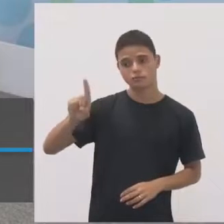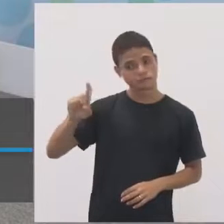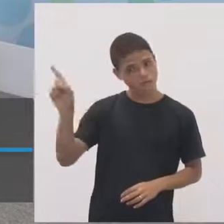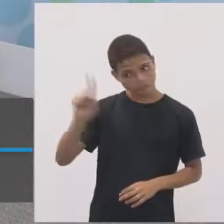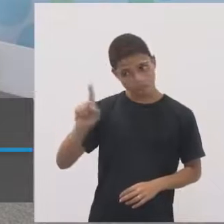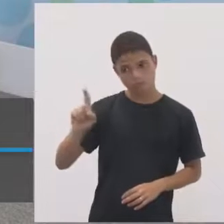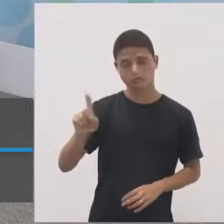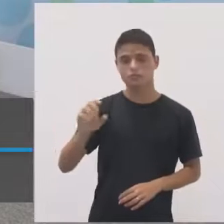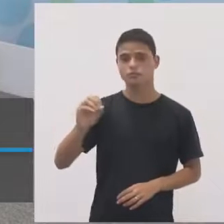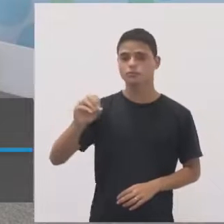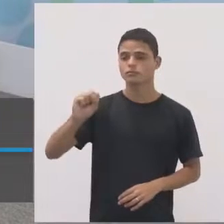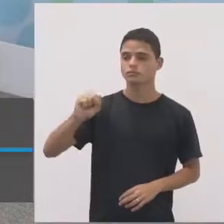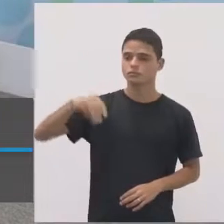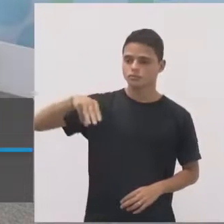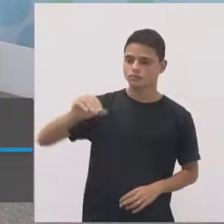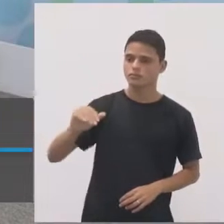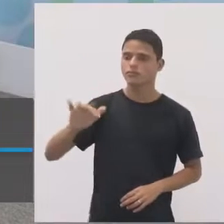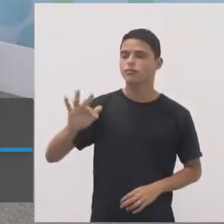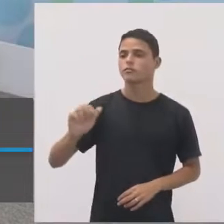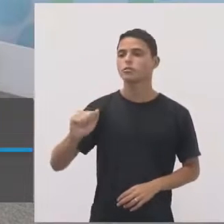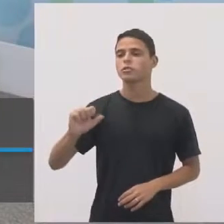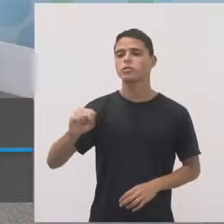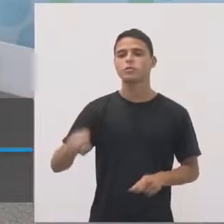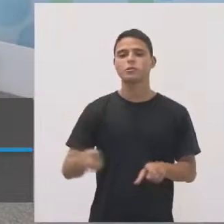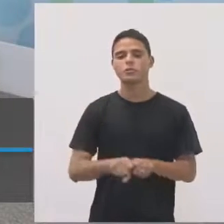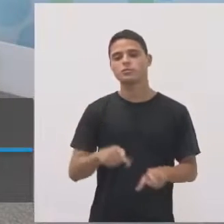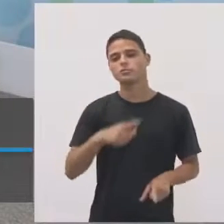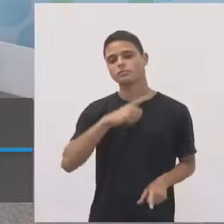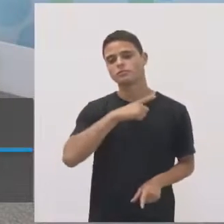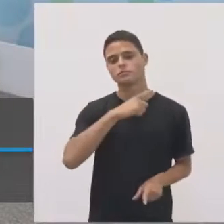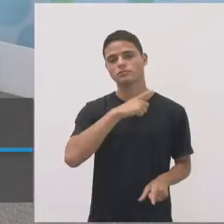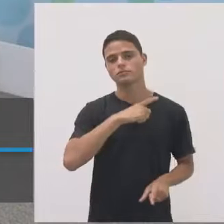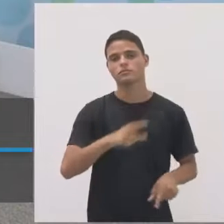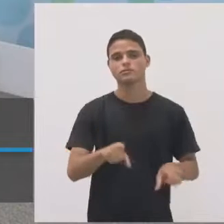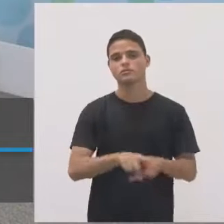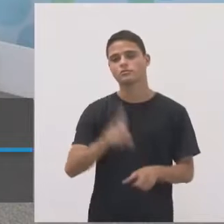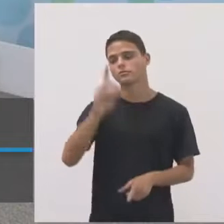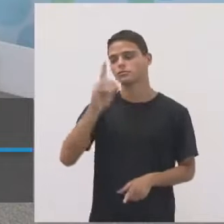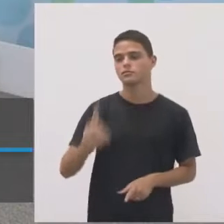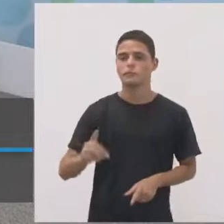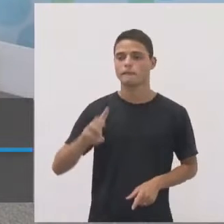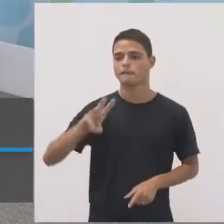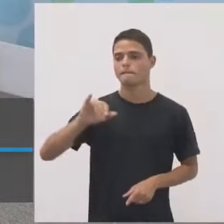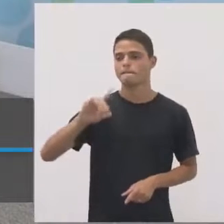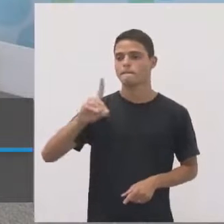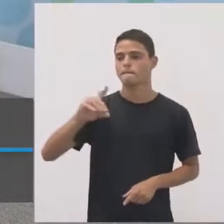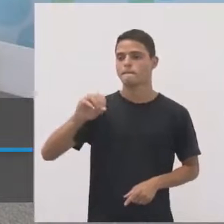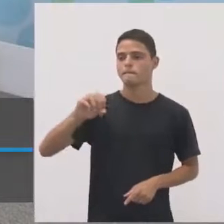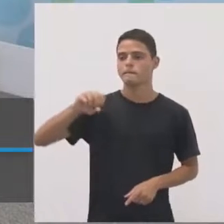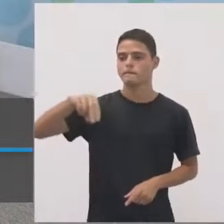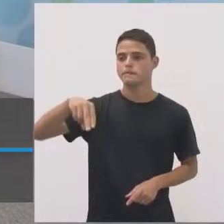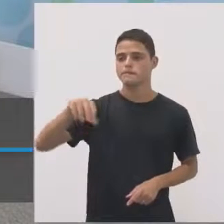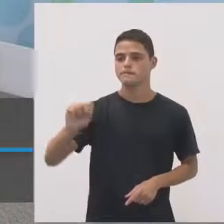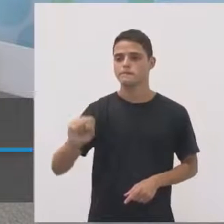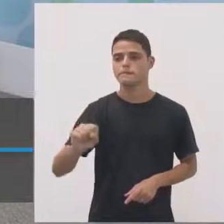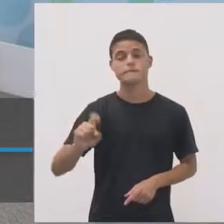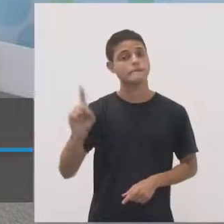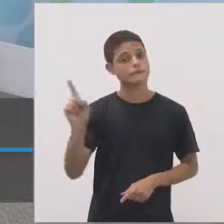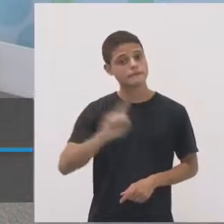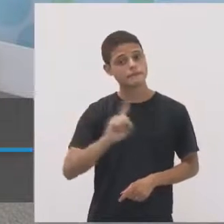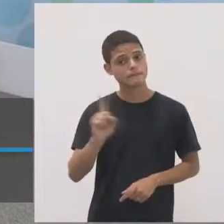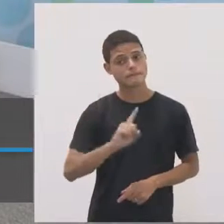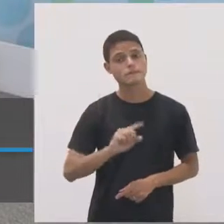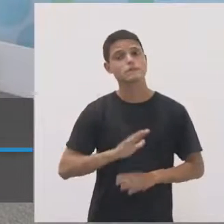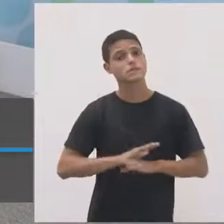Office. Então, a gente tem direito a 5 licenças do Office. Temos direito ao Windows? Não, só se